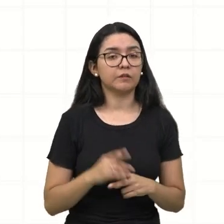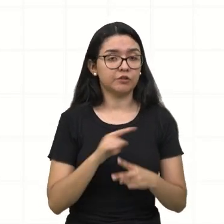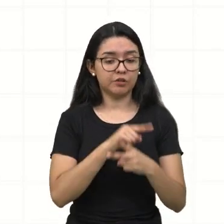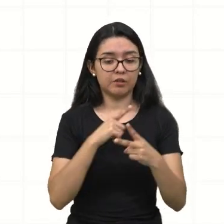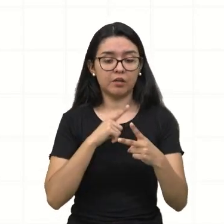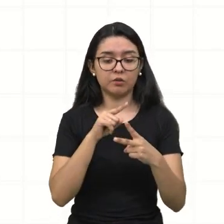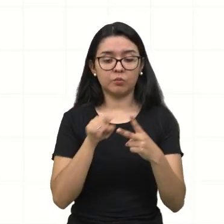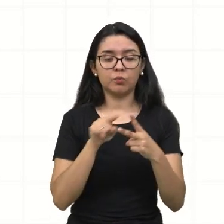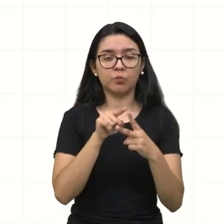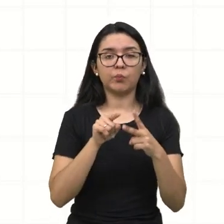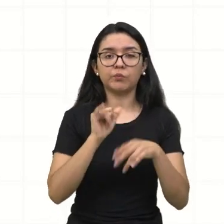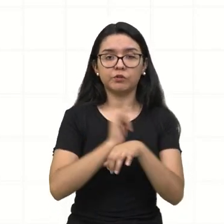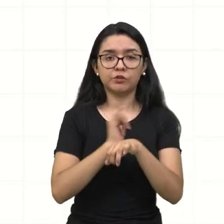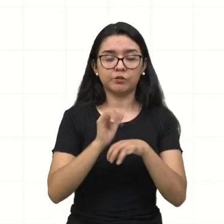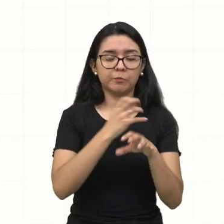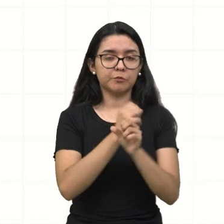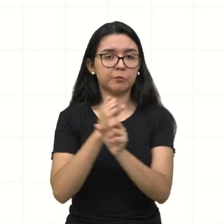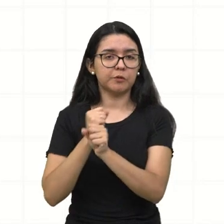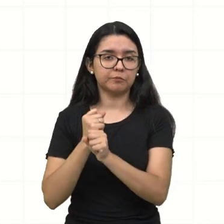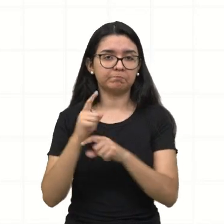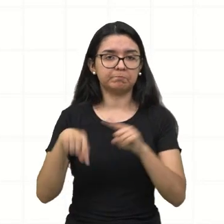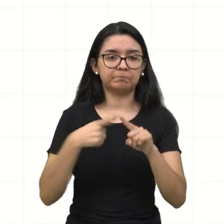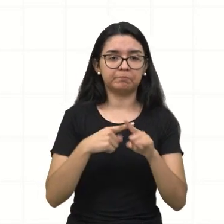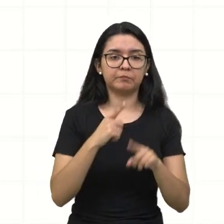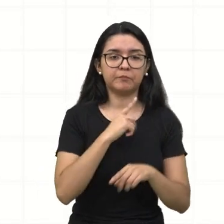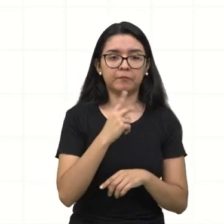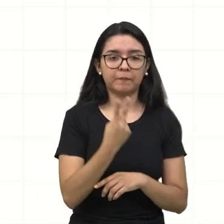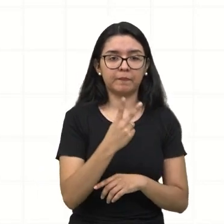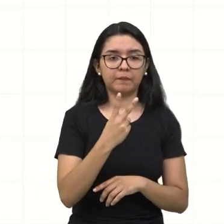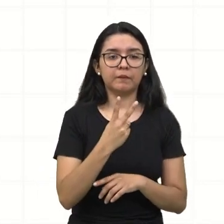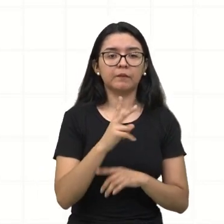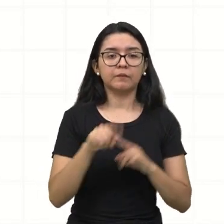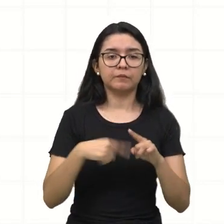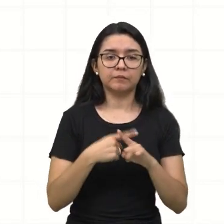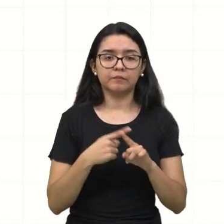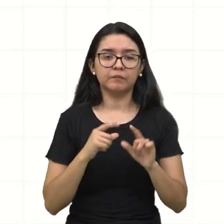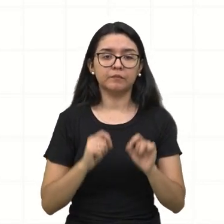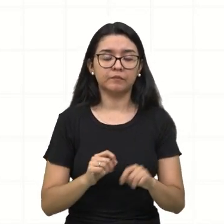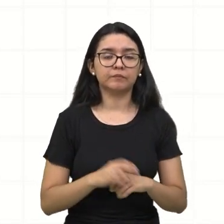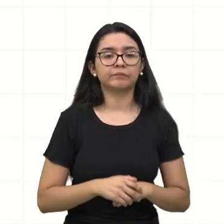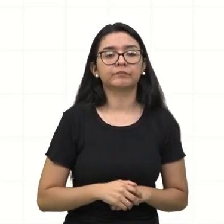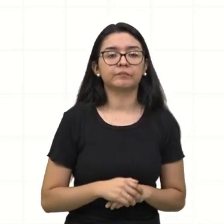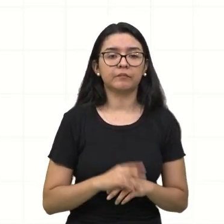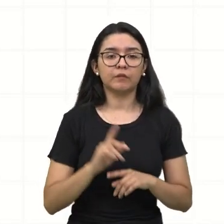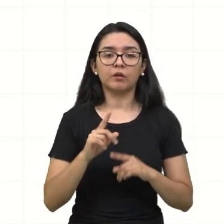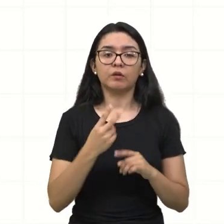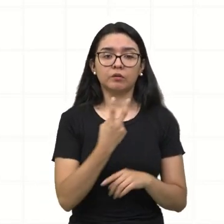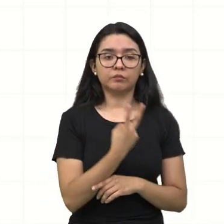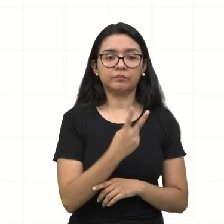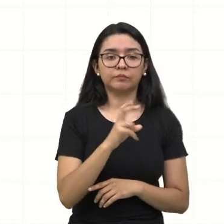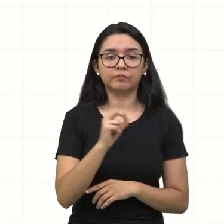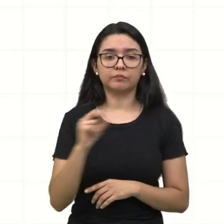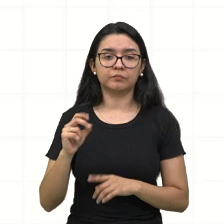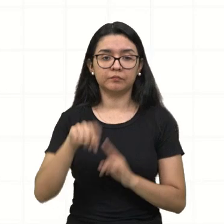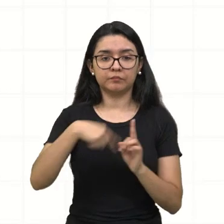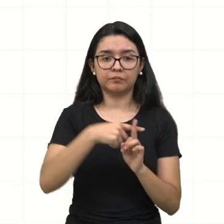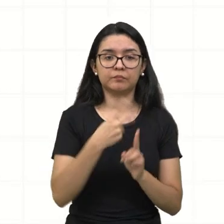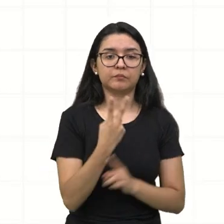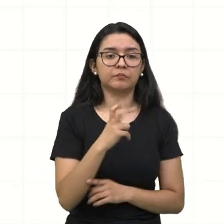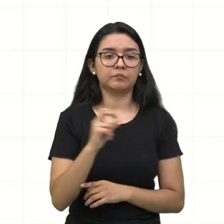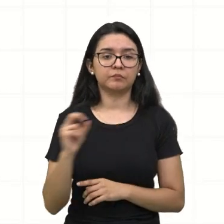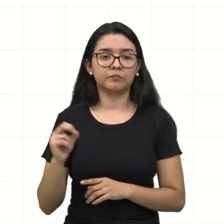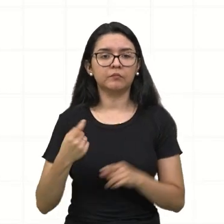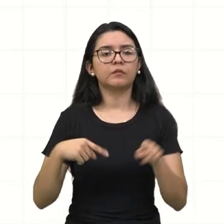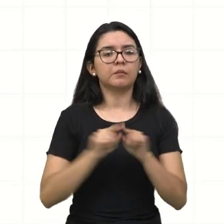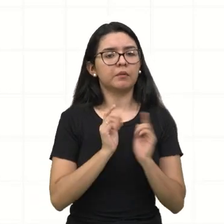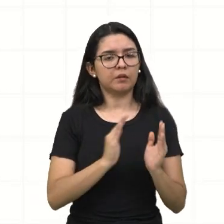é a outra. Então, ó, nós temos 2 vezes aqui a soma entre parcelas iguais, né, 2.500 mais 2.500. E aqui também